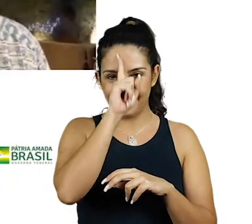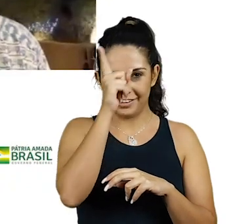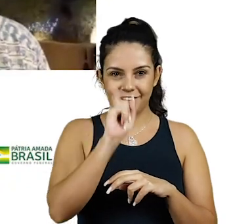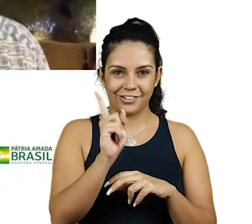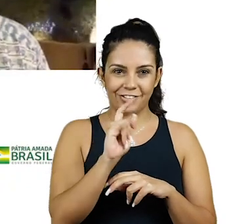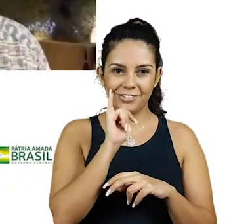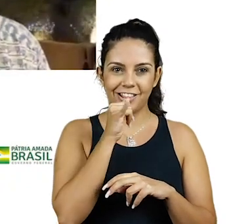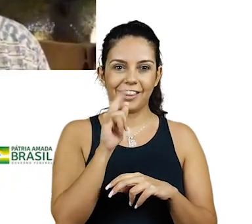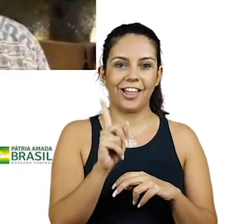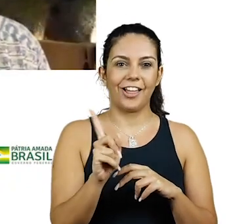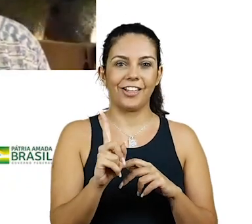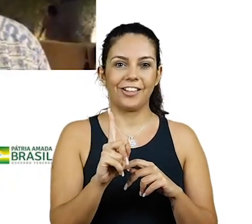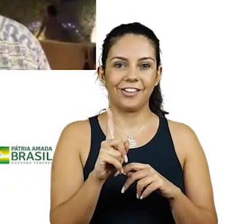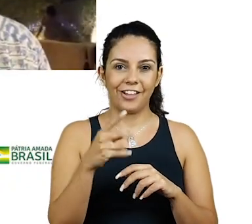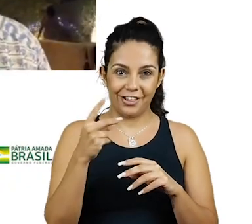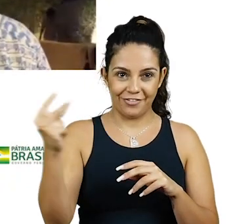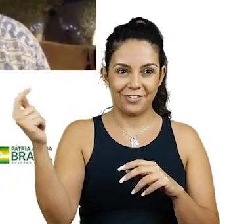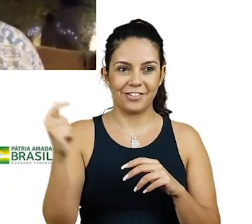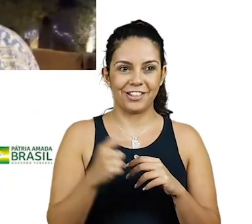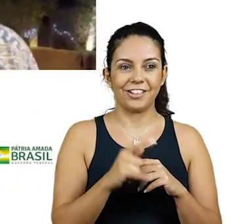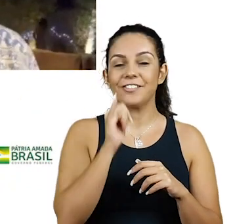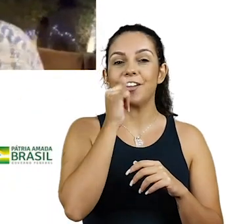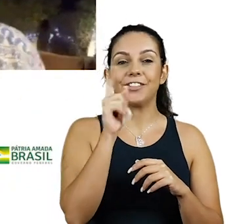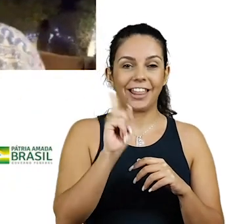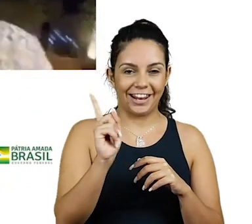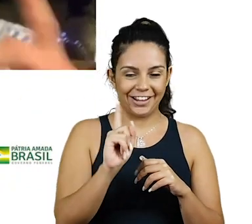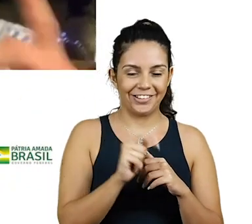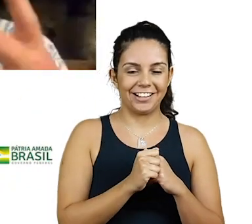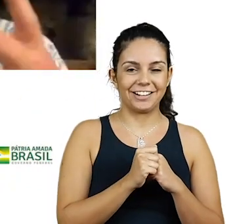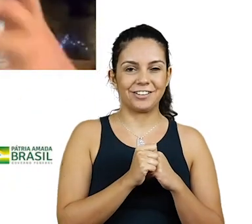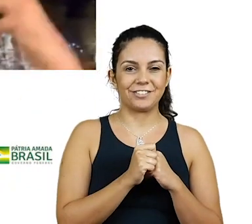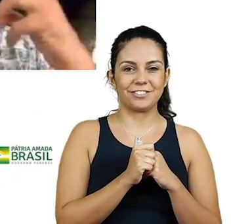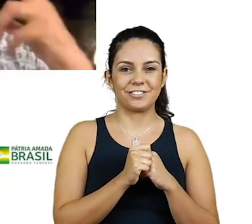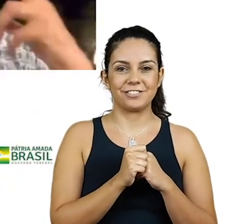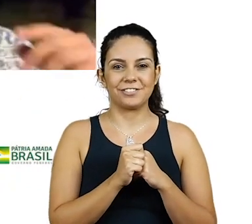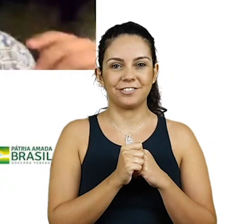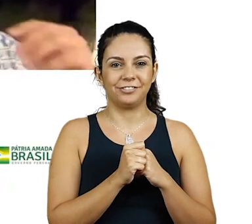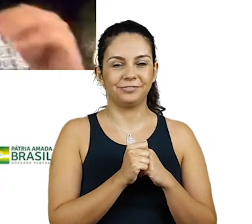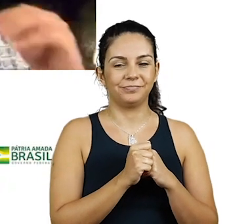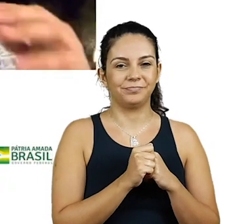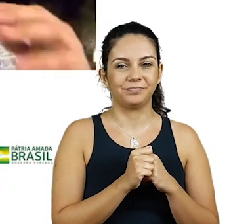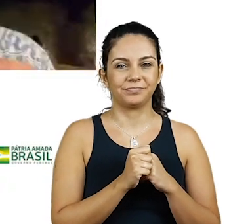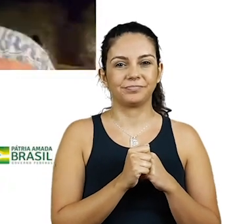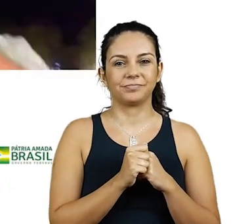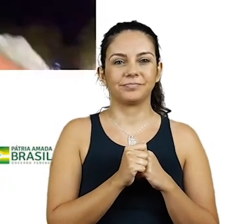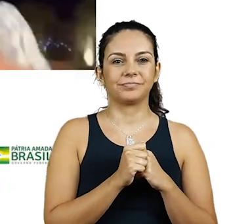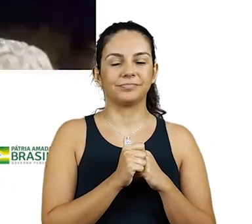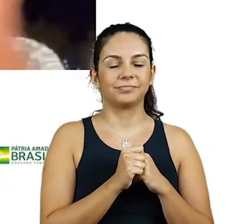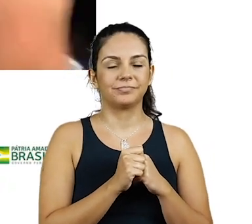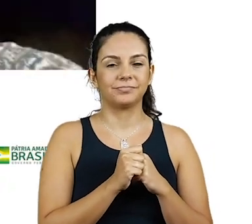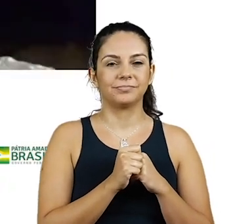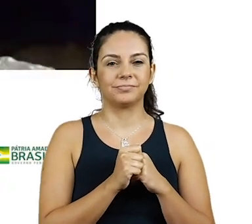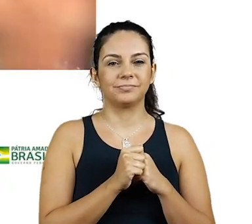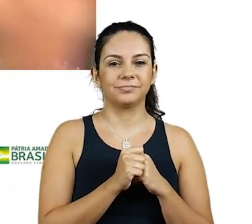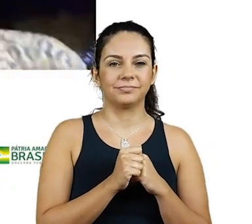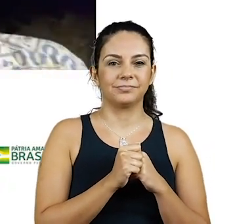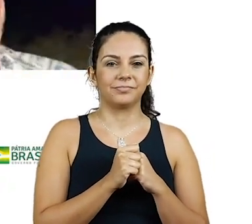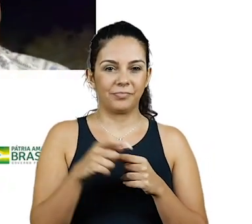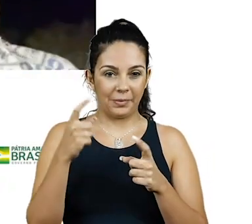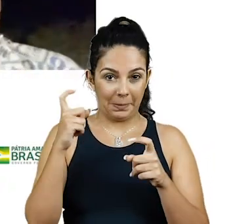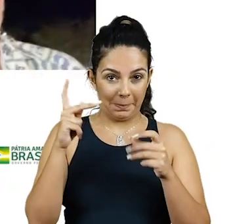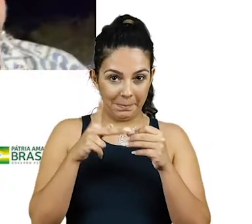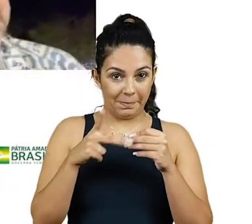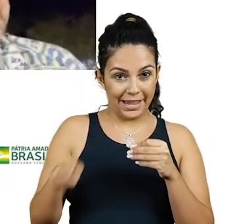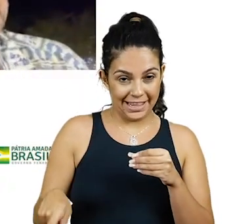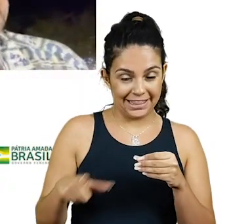de romance não pode contar não, porque ela vai embora. Não vou contar não, vou contar do que passa pela sua cabeça. É como se, literalmente, eu estou do lado dessa pedra aqui, que